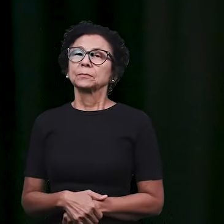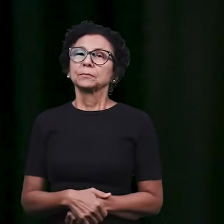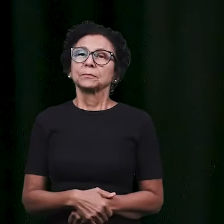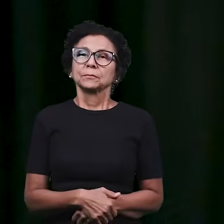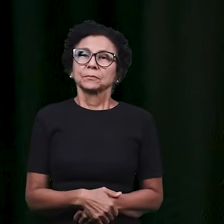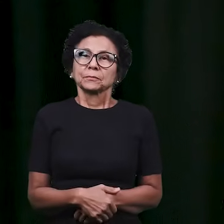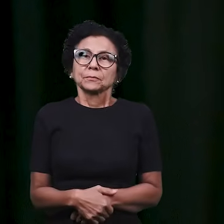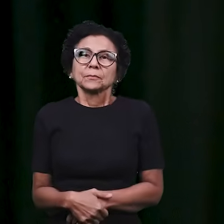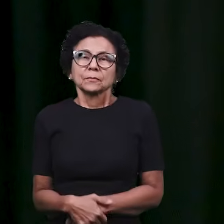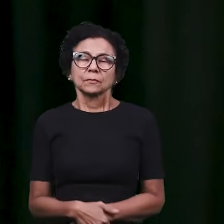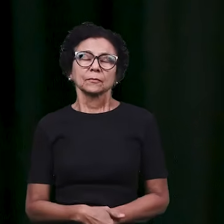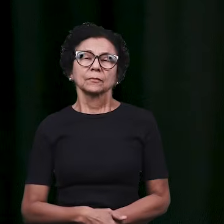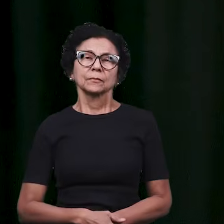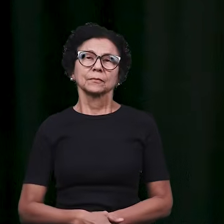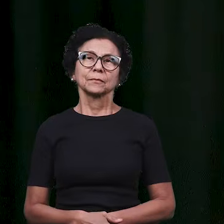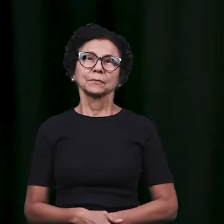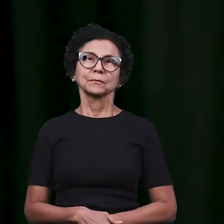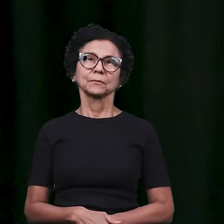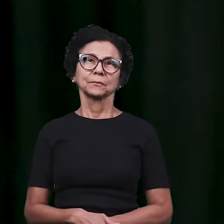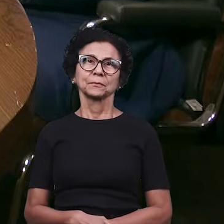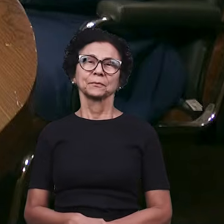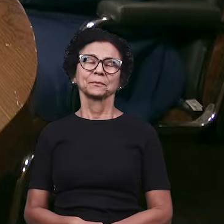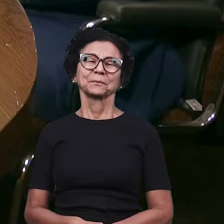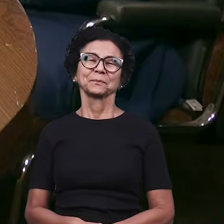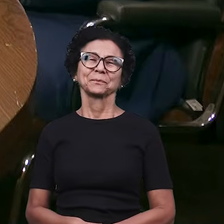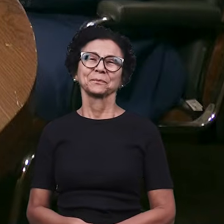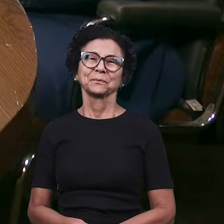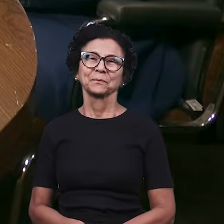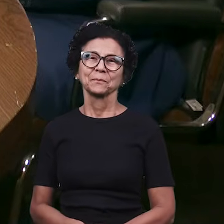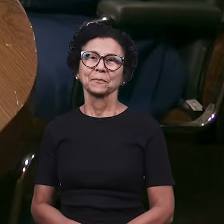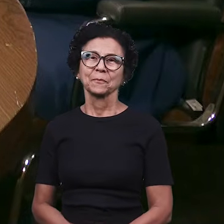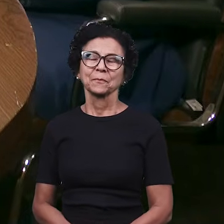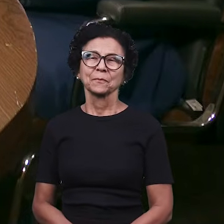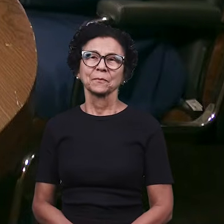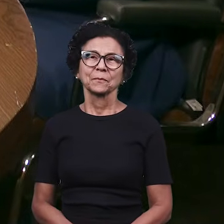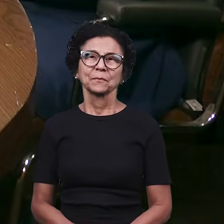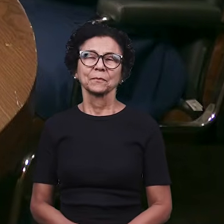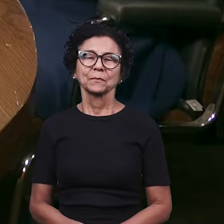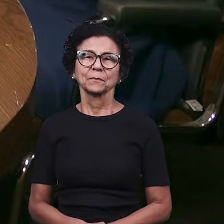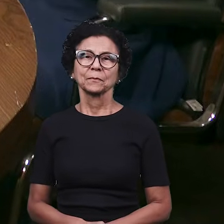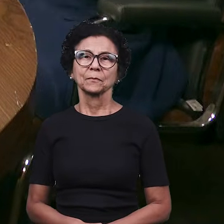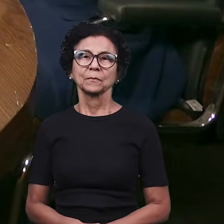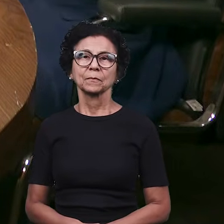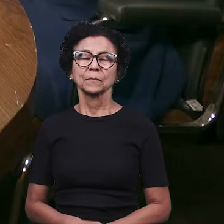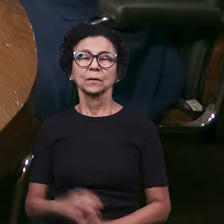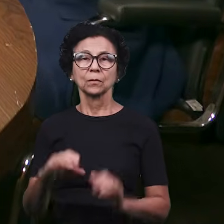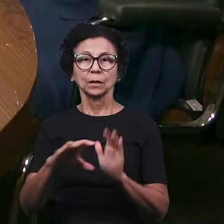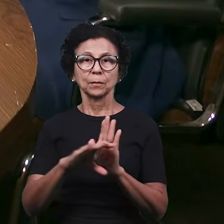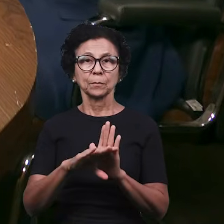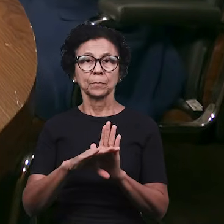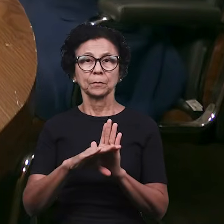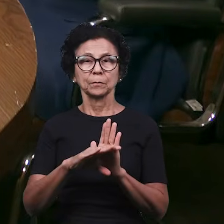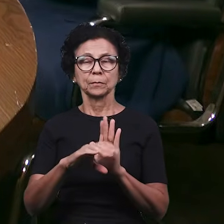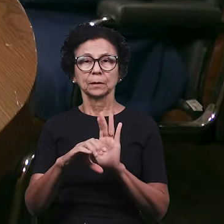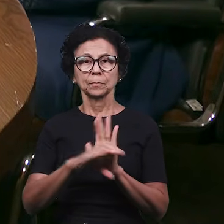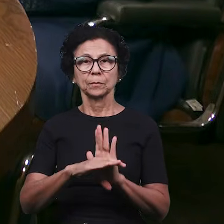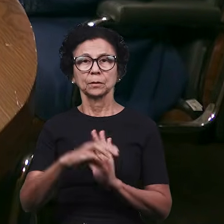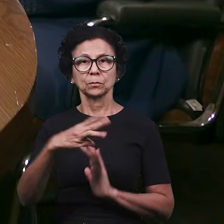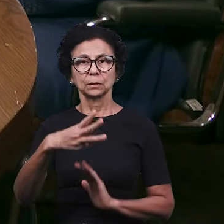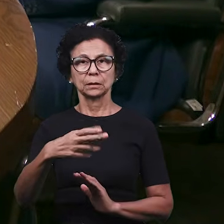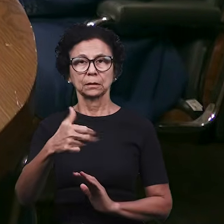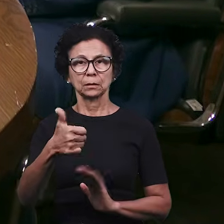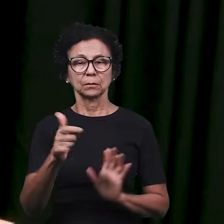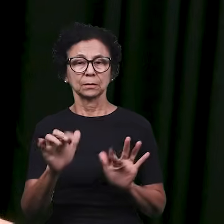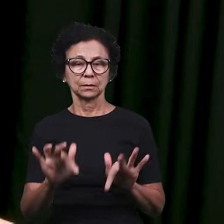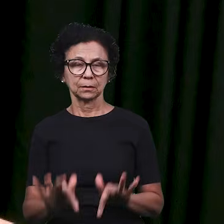te livrar. Glória a Deus. Deus vai operar. Pastor Diniz, encerrando aqui já o capítulo 31, Deus